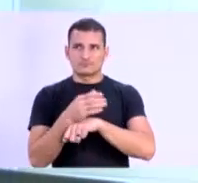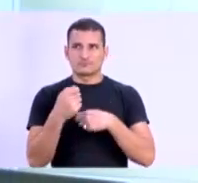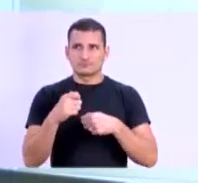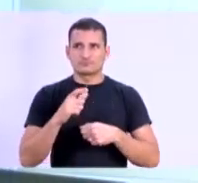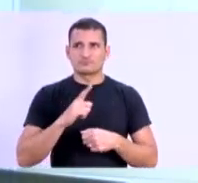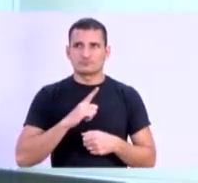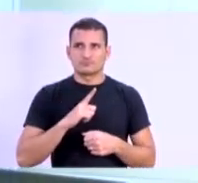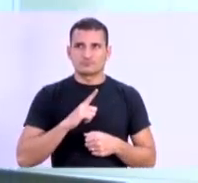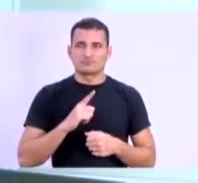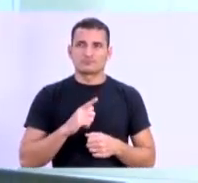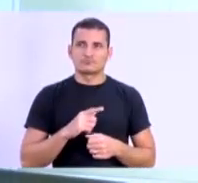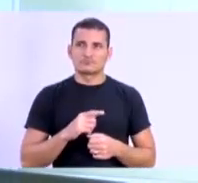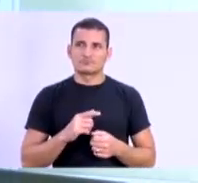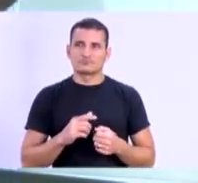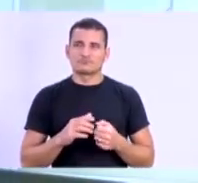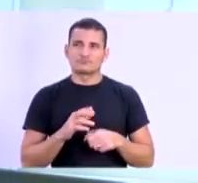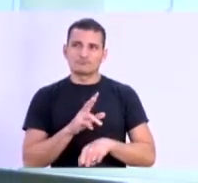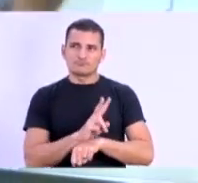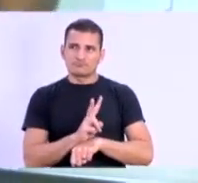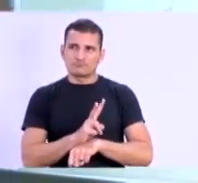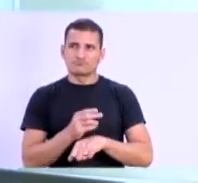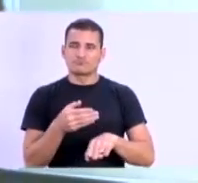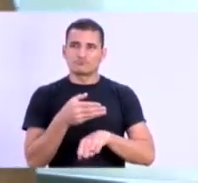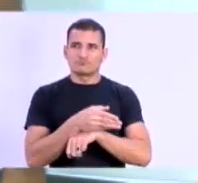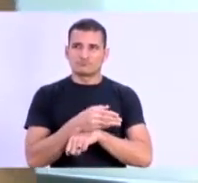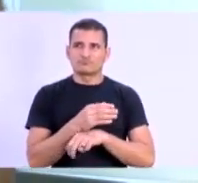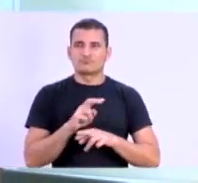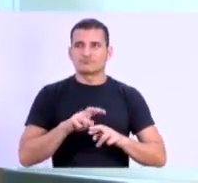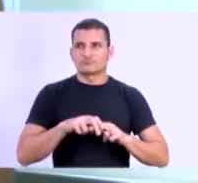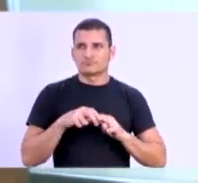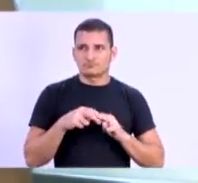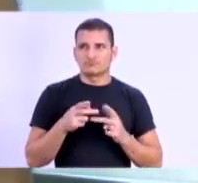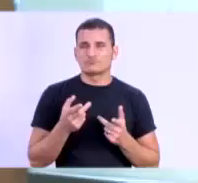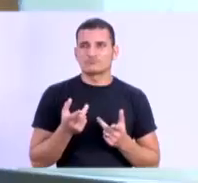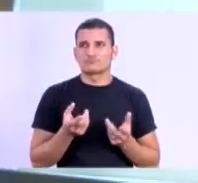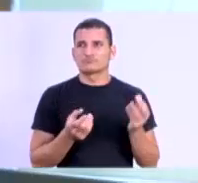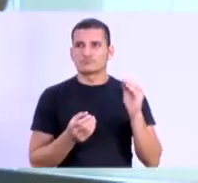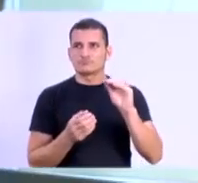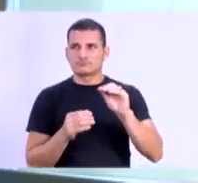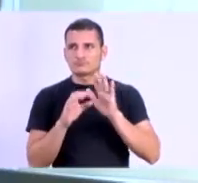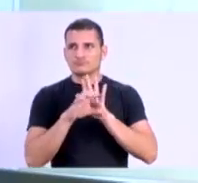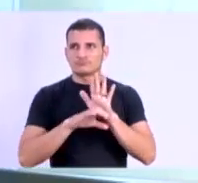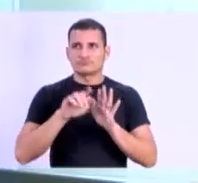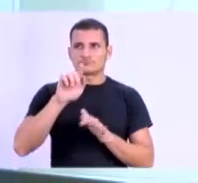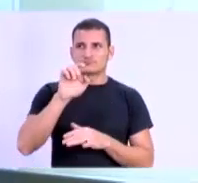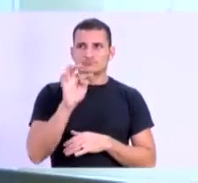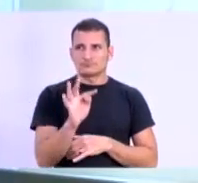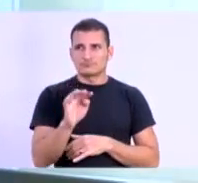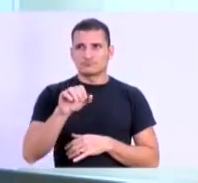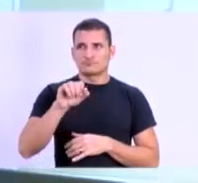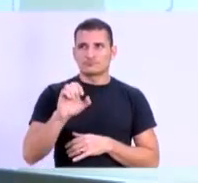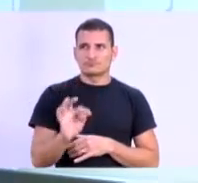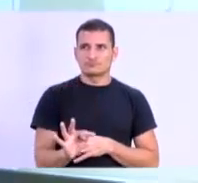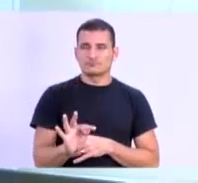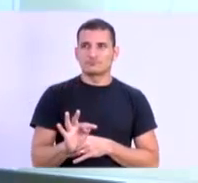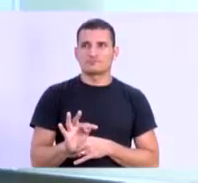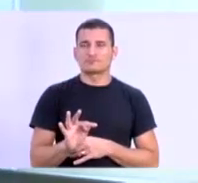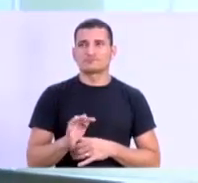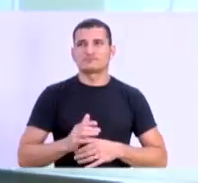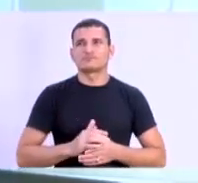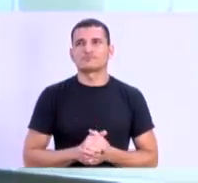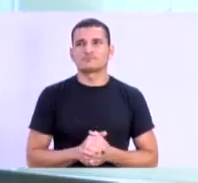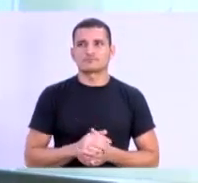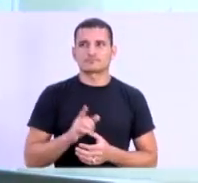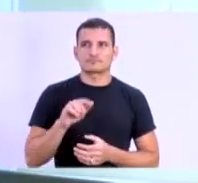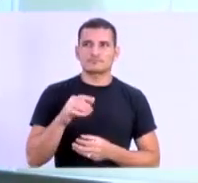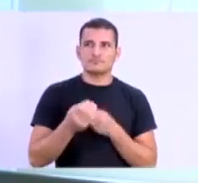uma certa segurança em acesso, né? E é por isso que nós implementamos os conceitos de getters e setters. O getter e setters nada mais é do